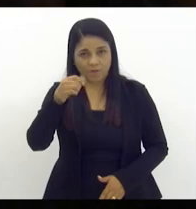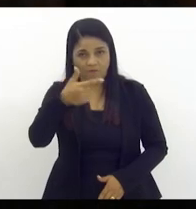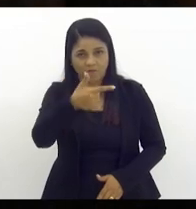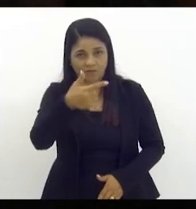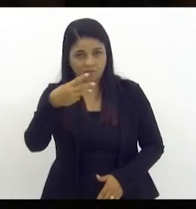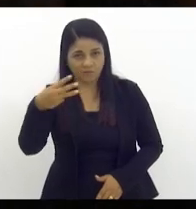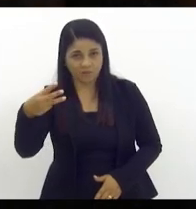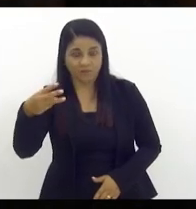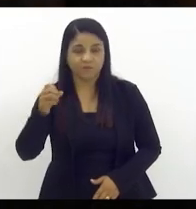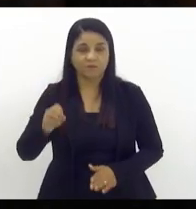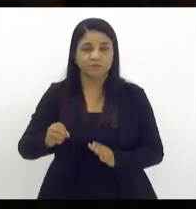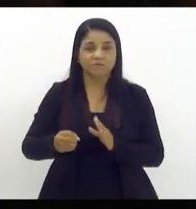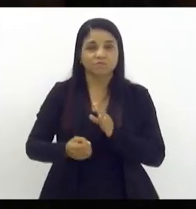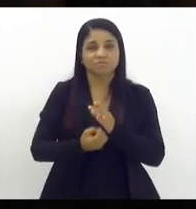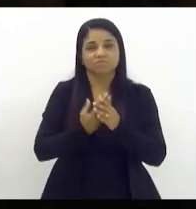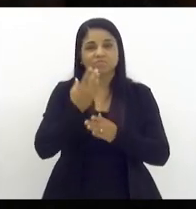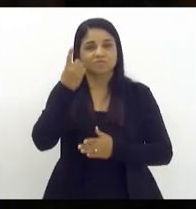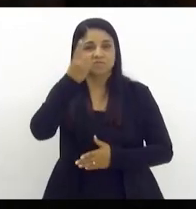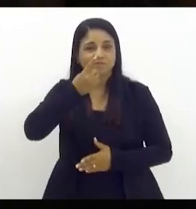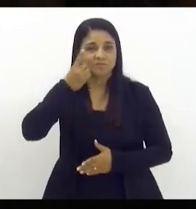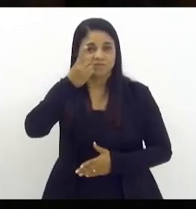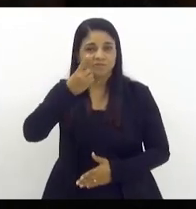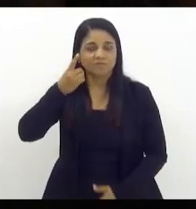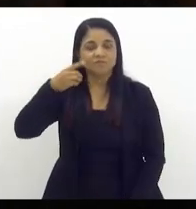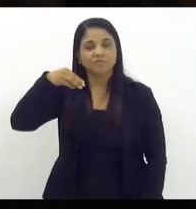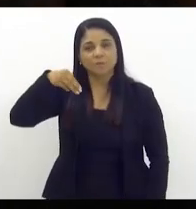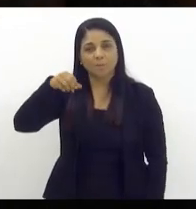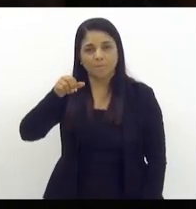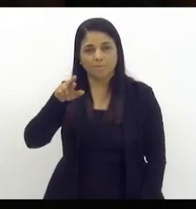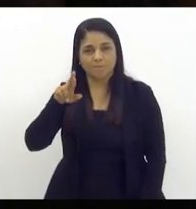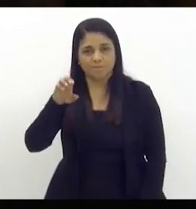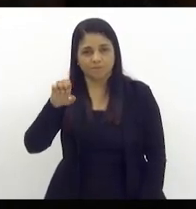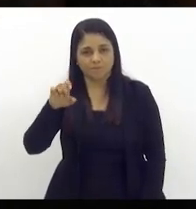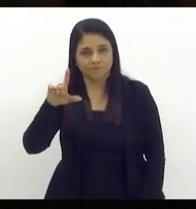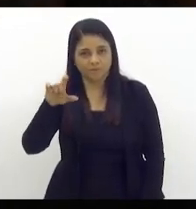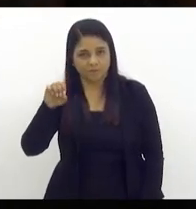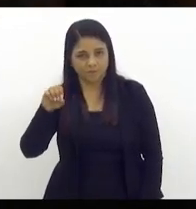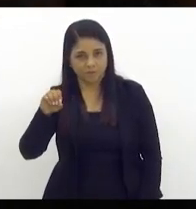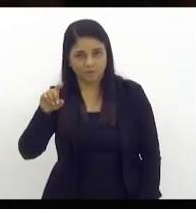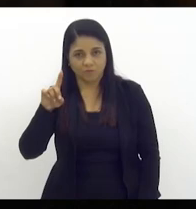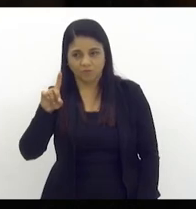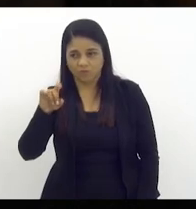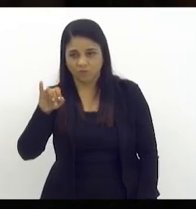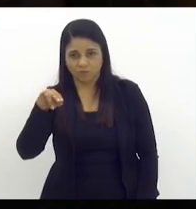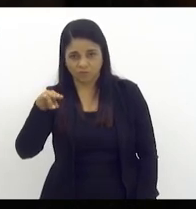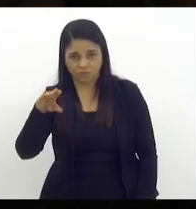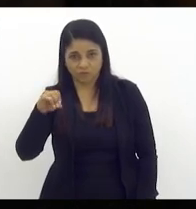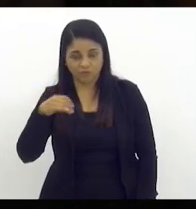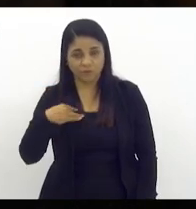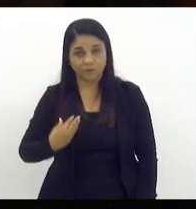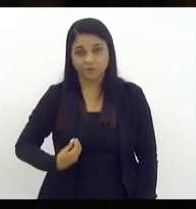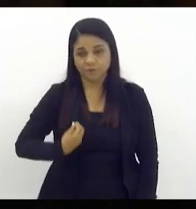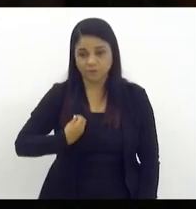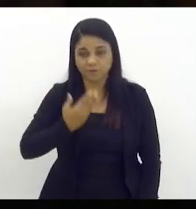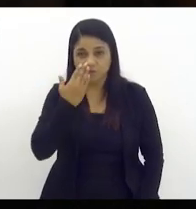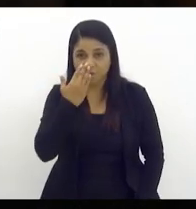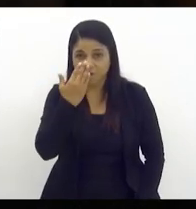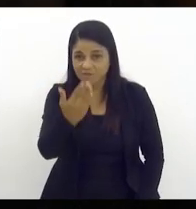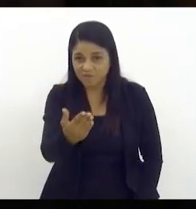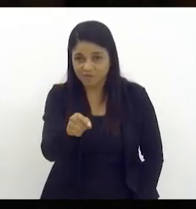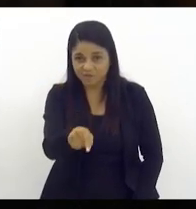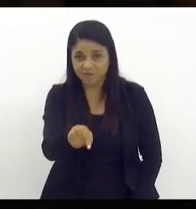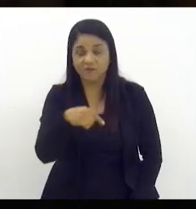autoria do deputado Marcelo Dino, presente aqui à minha frente, que deseja que